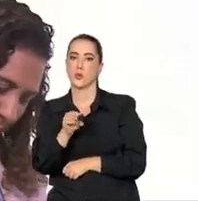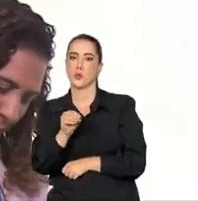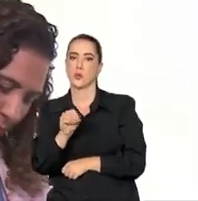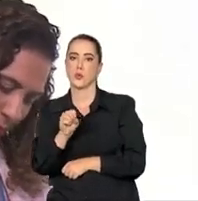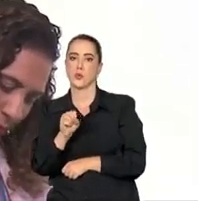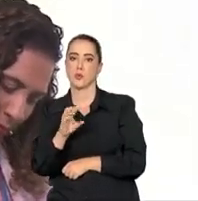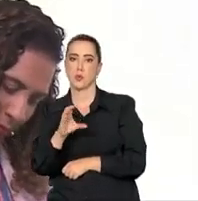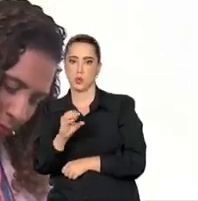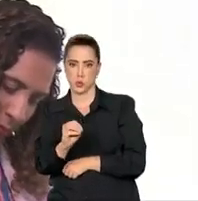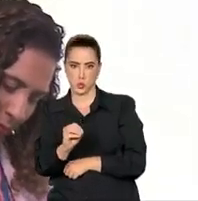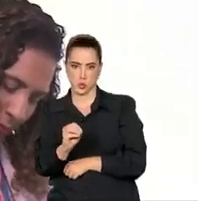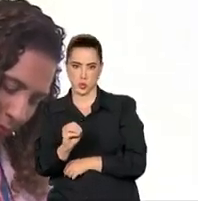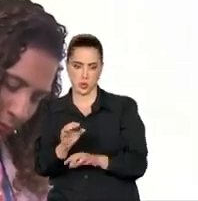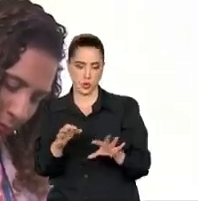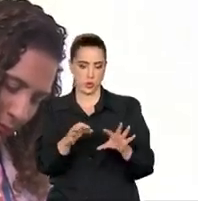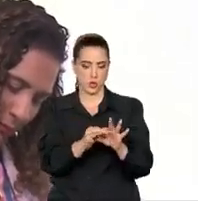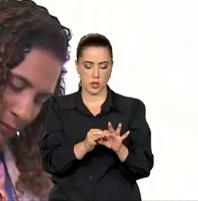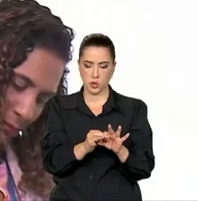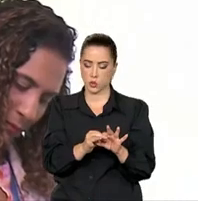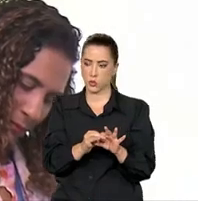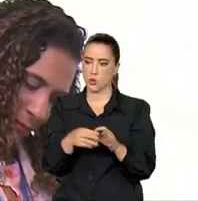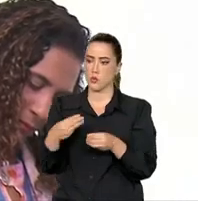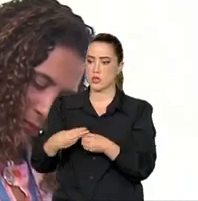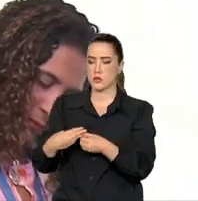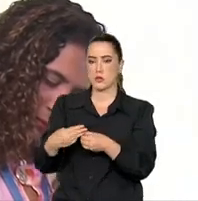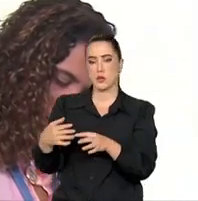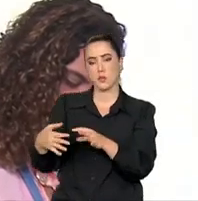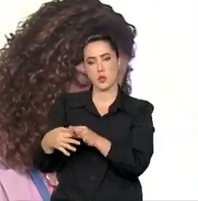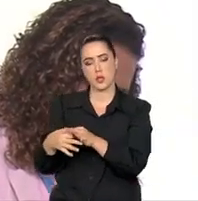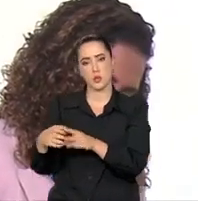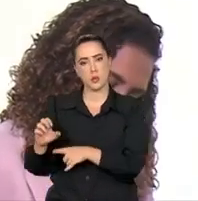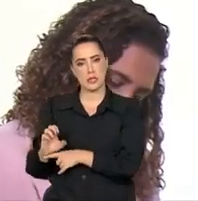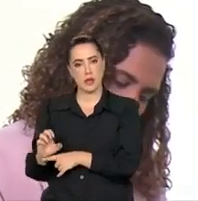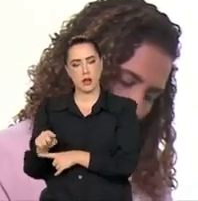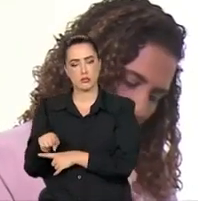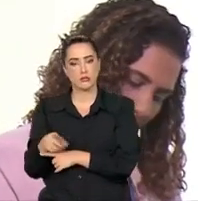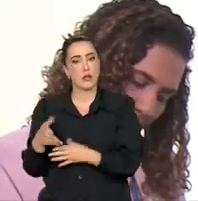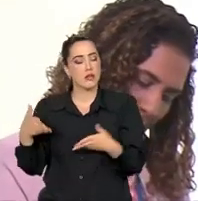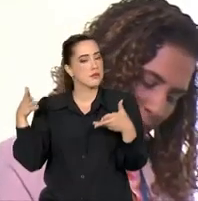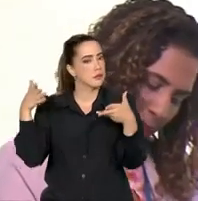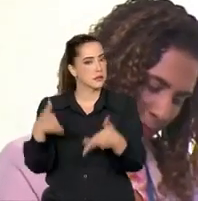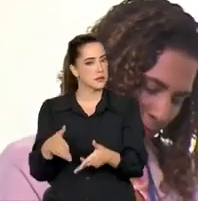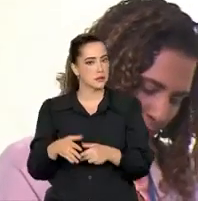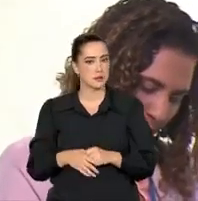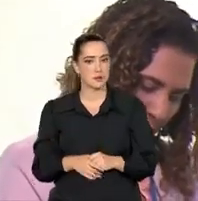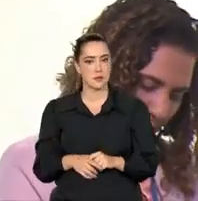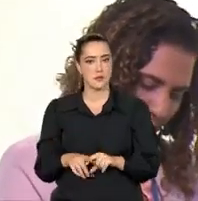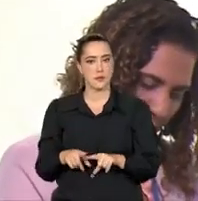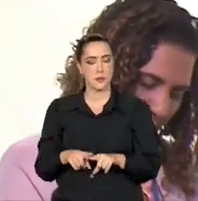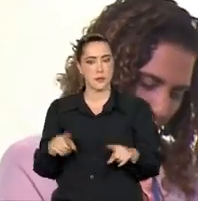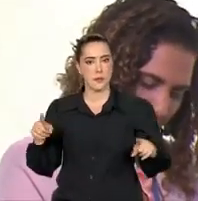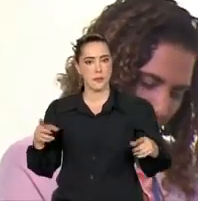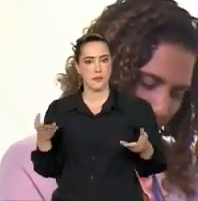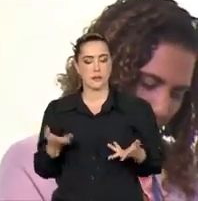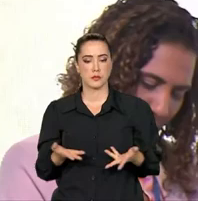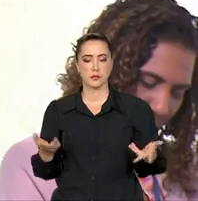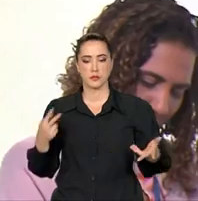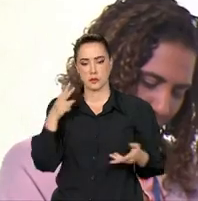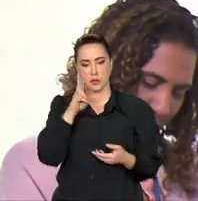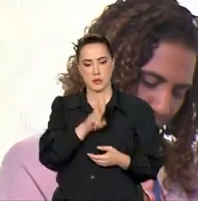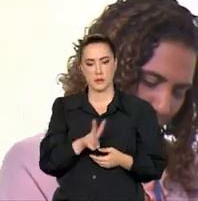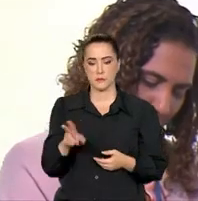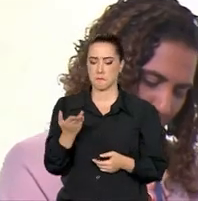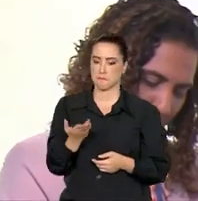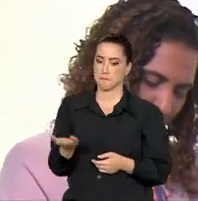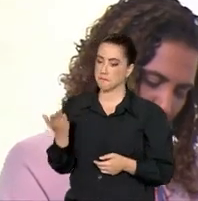Brasil, integrado com o município, com o estado e essa participação. Mas vejam só, o